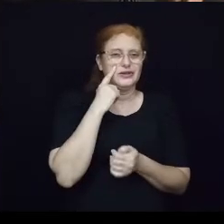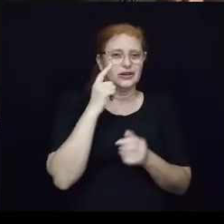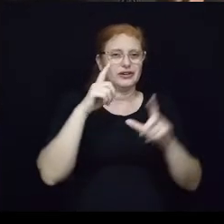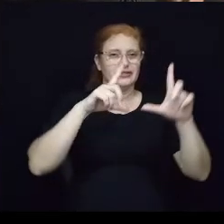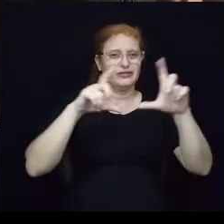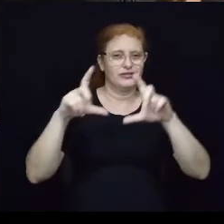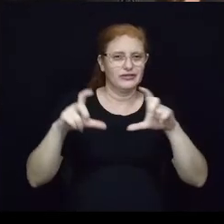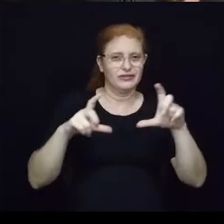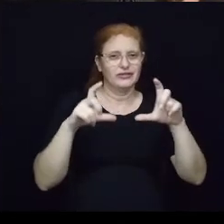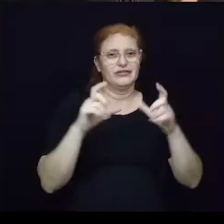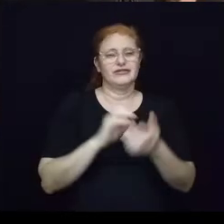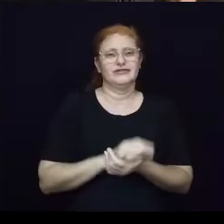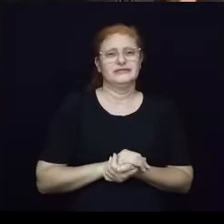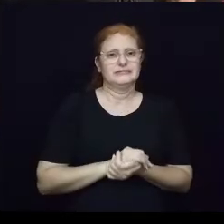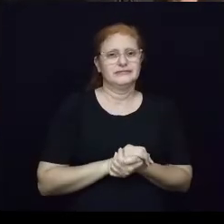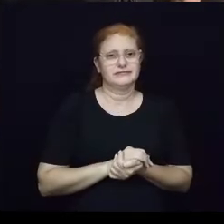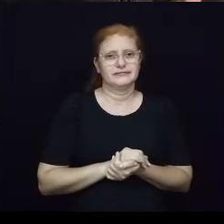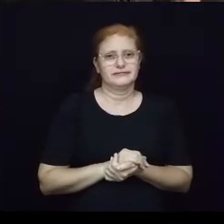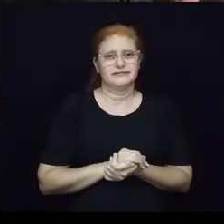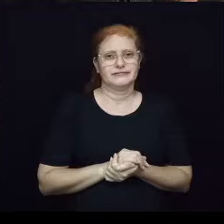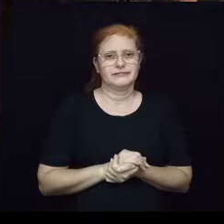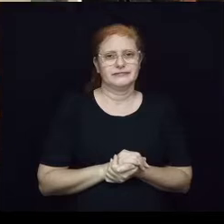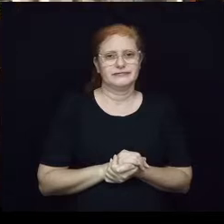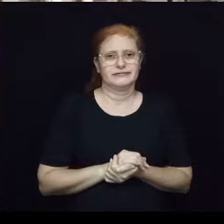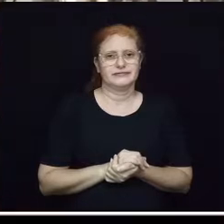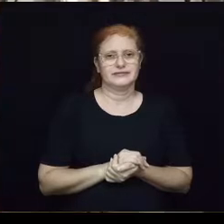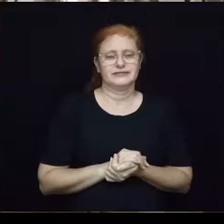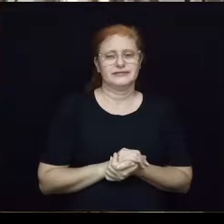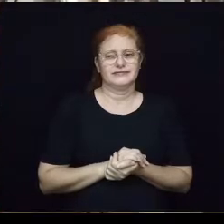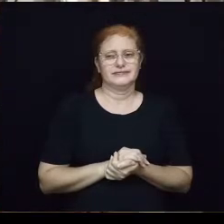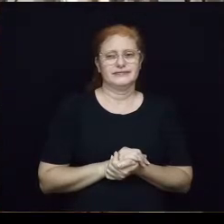são do Caio, né?